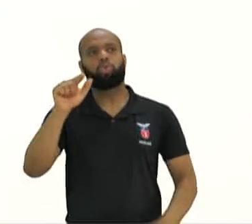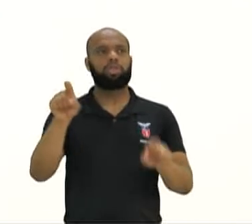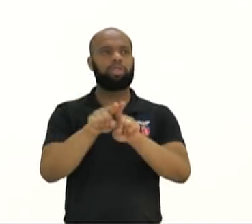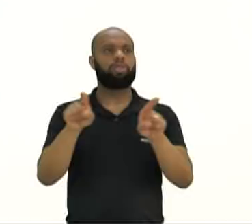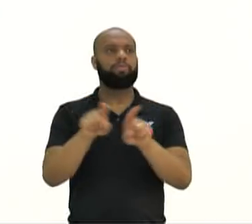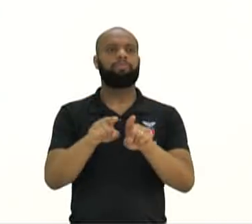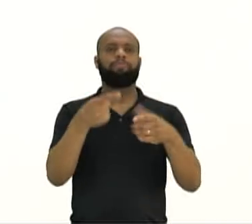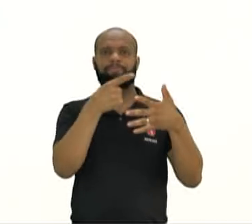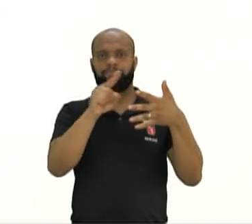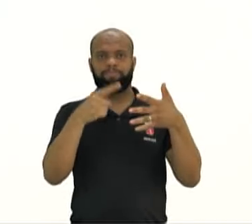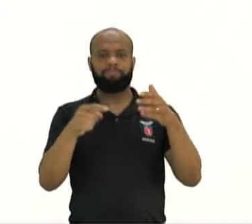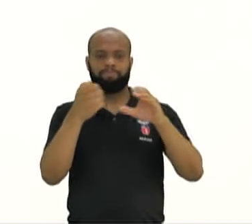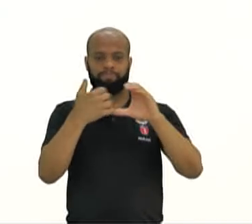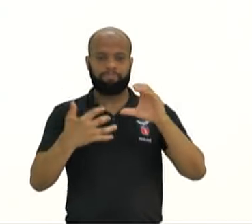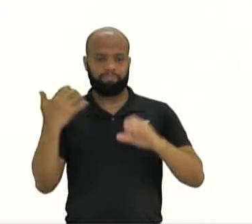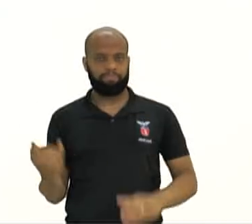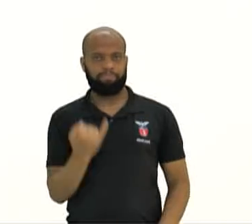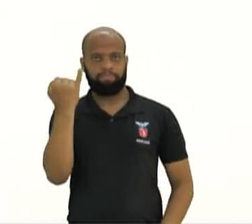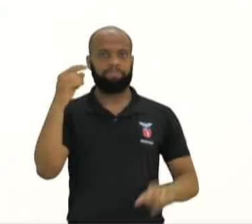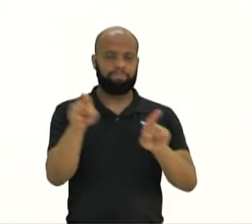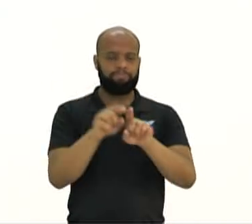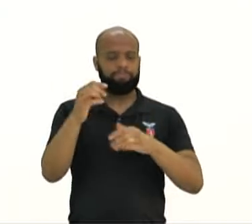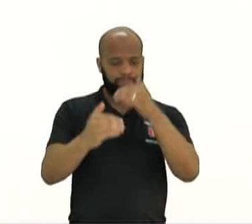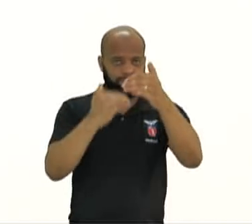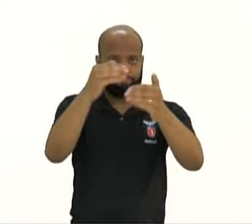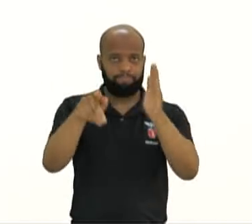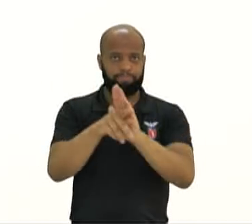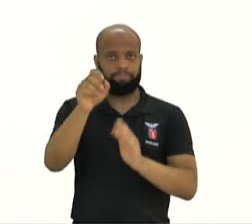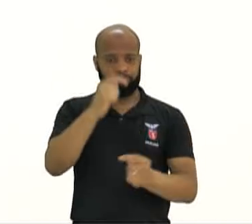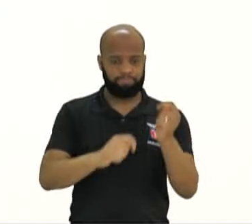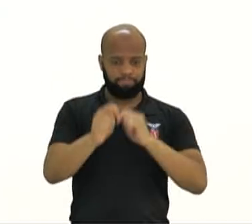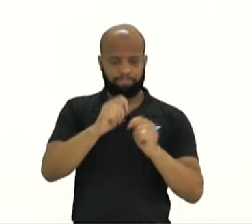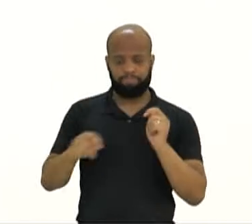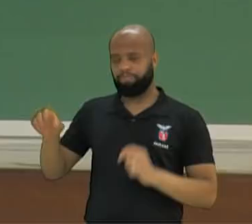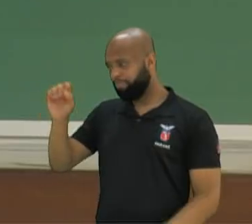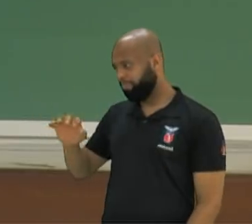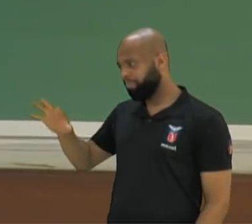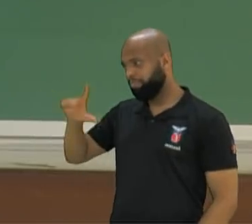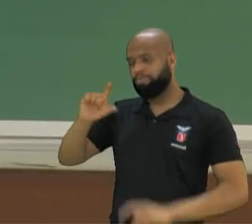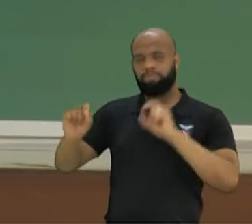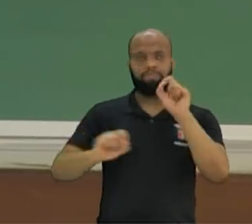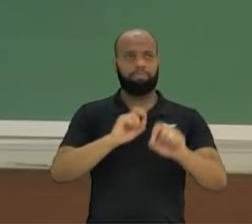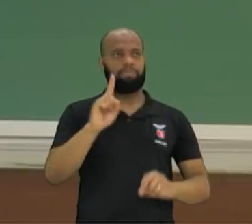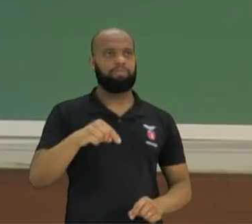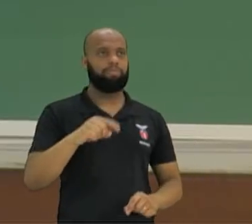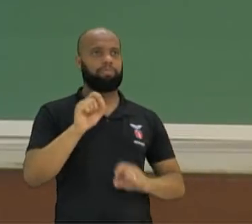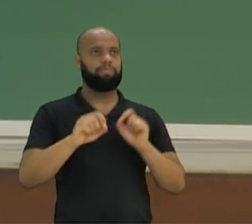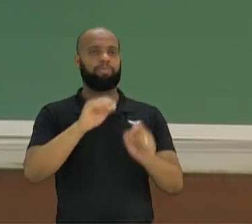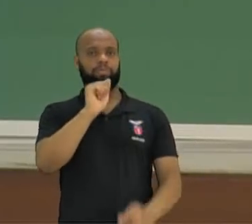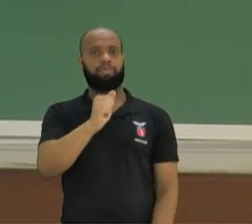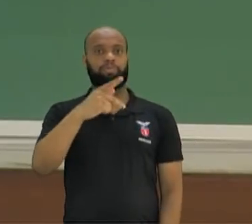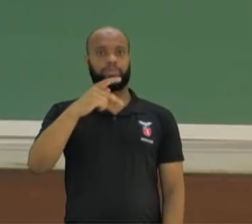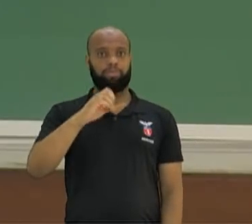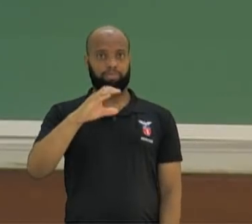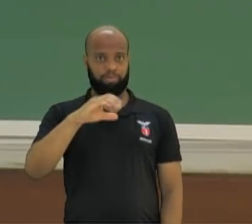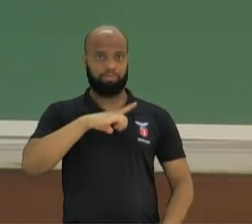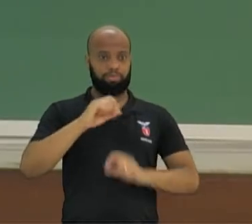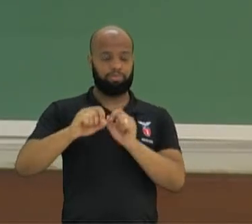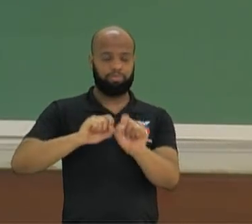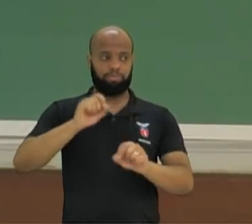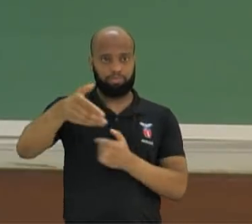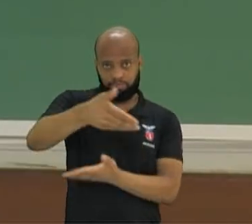Outro fator importantíssimo para o desenvolvimento da economia da Oceania é a APEC, essa cooperação